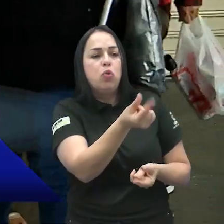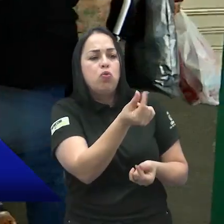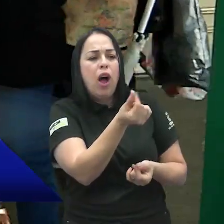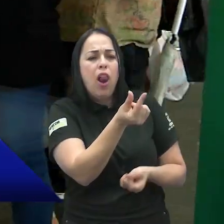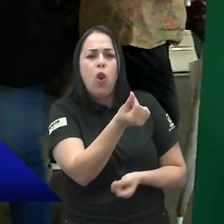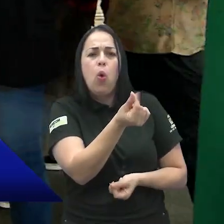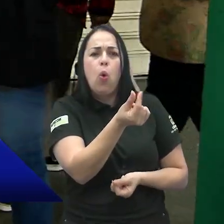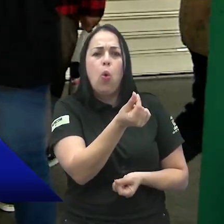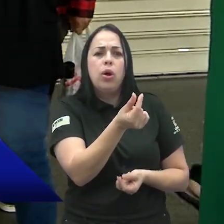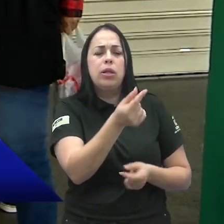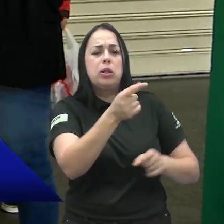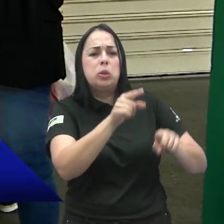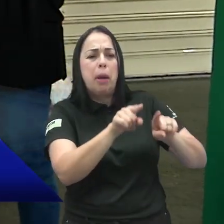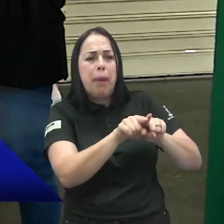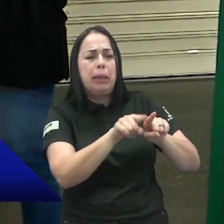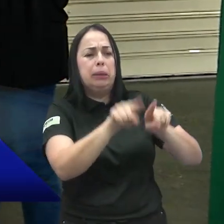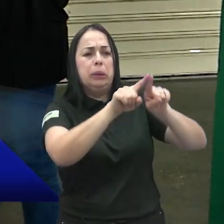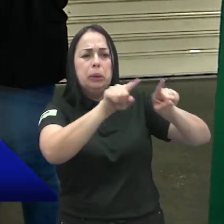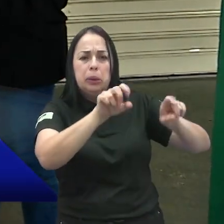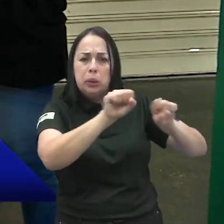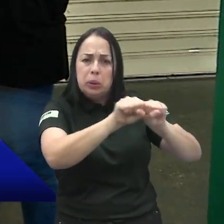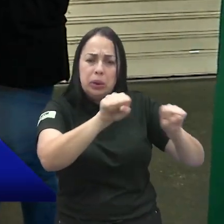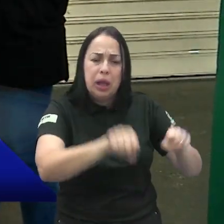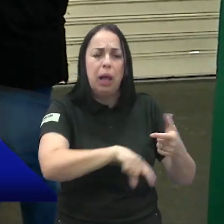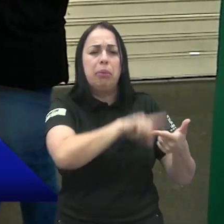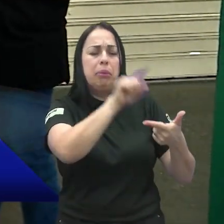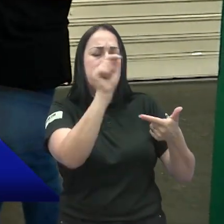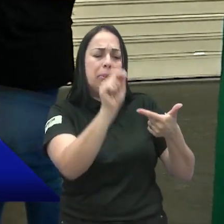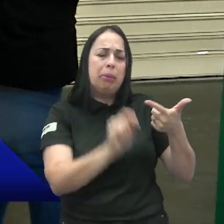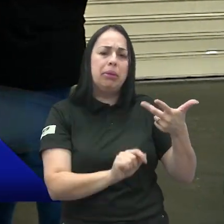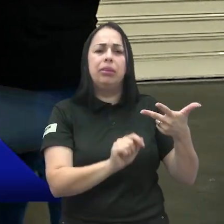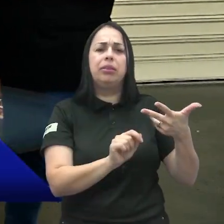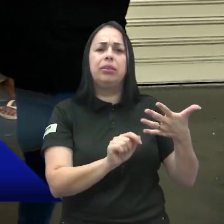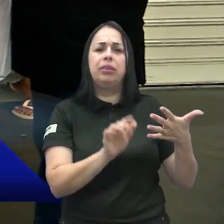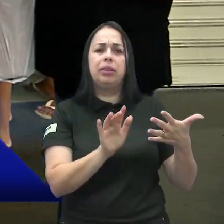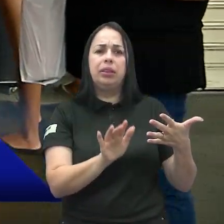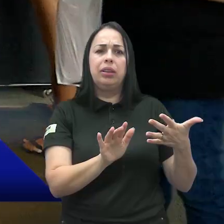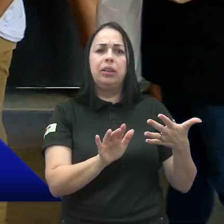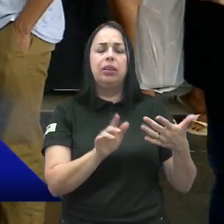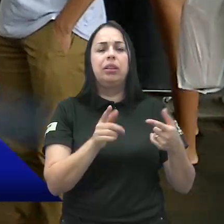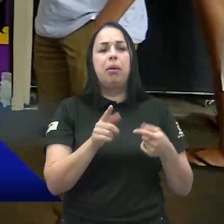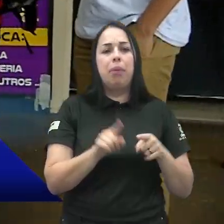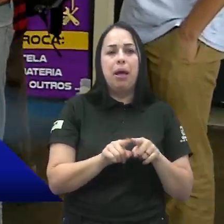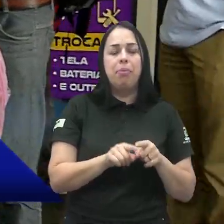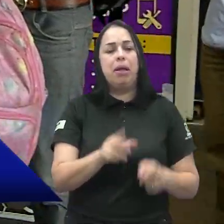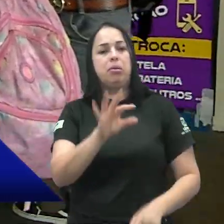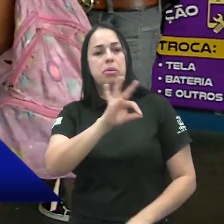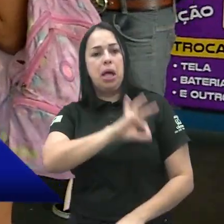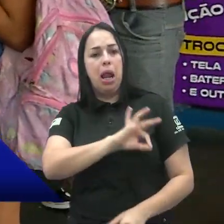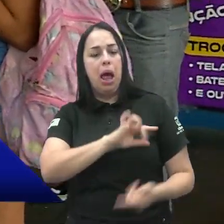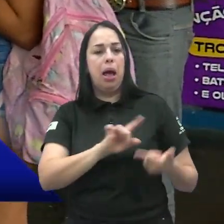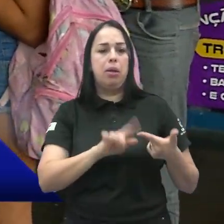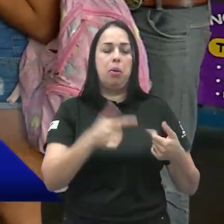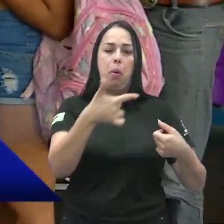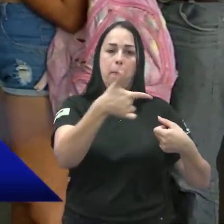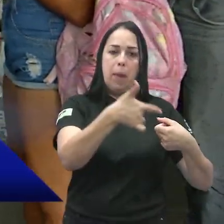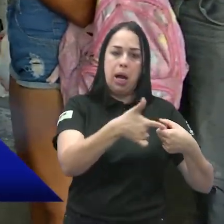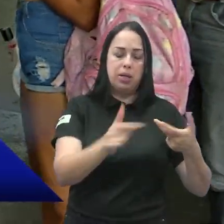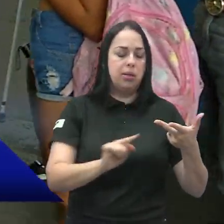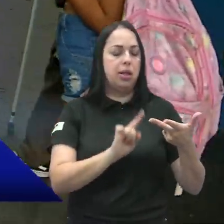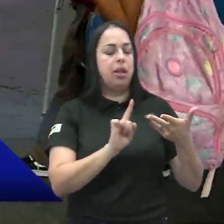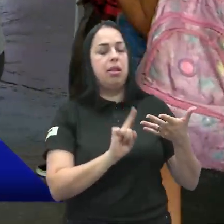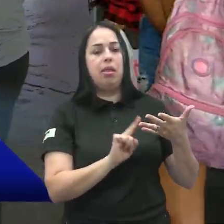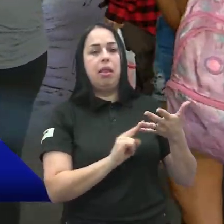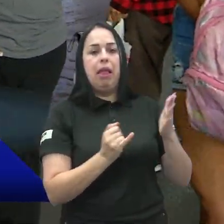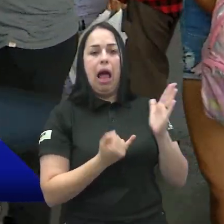aumento dos custos do sistema. Isso inclui, especificamente salários, combustível e